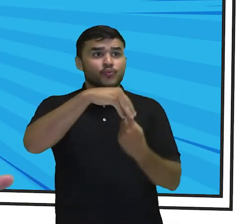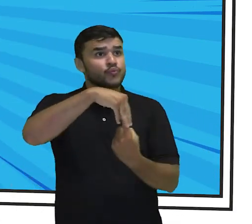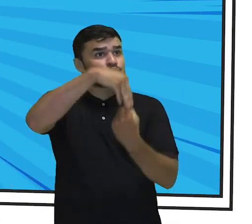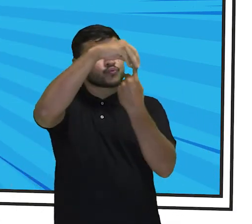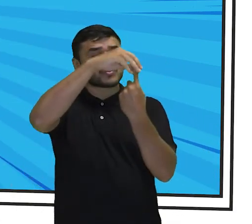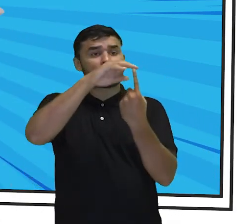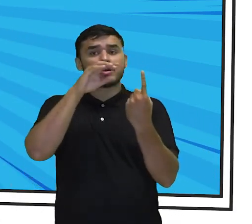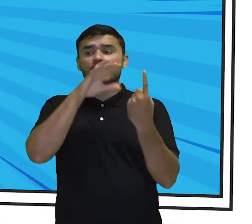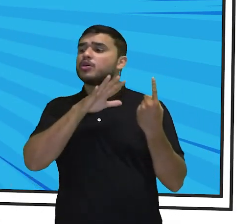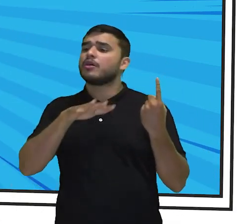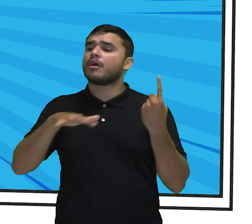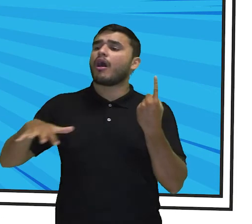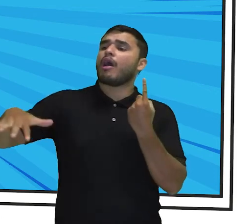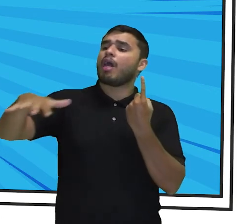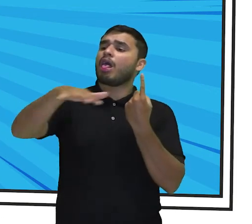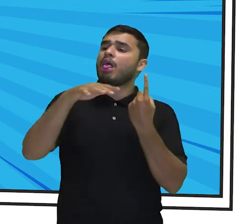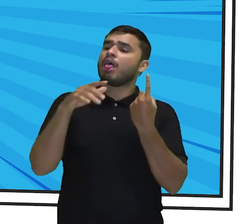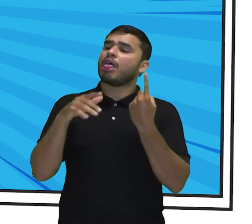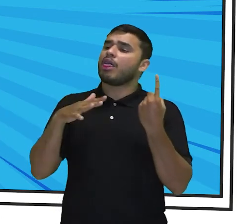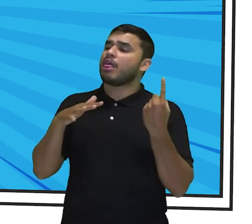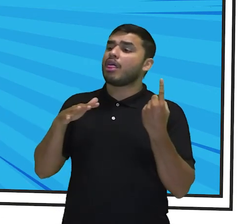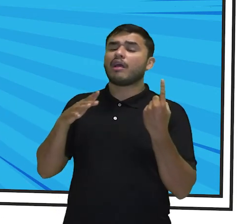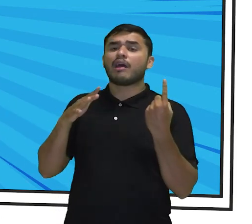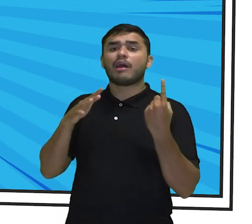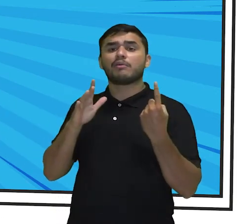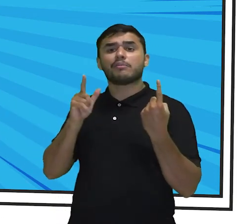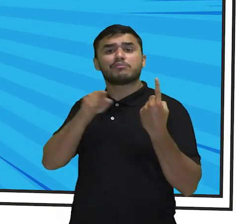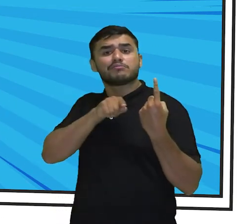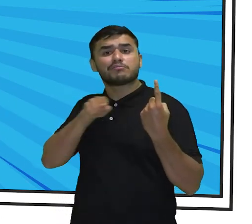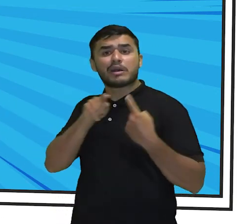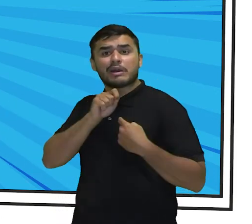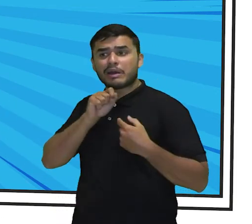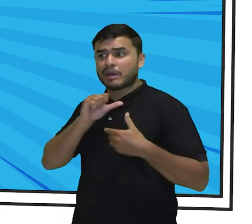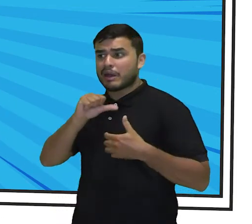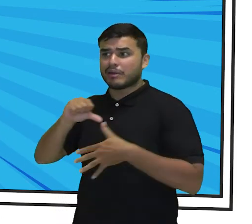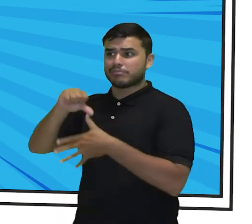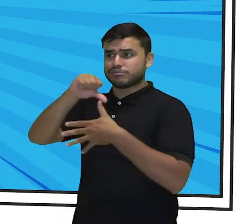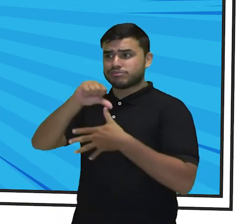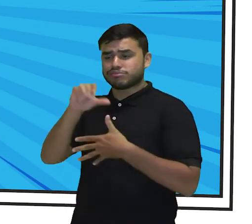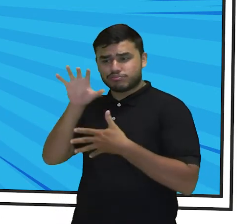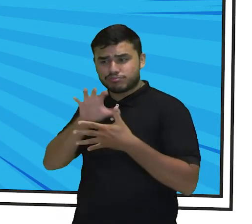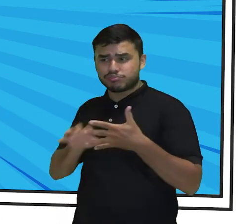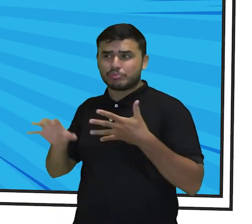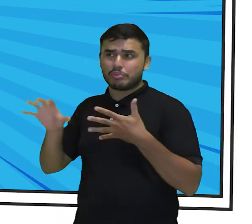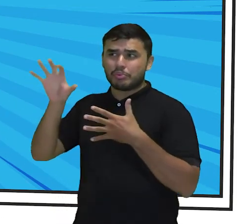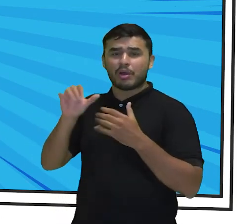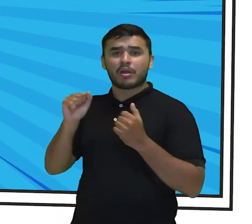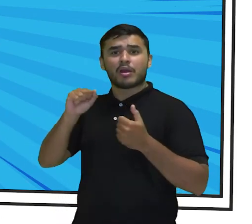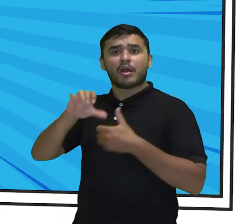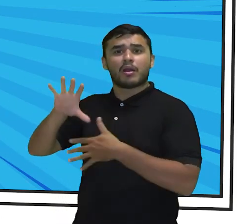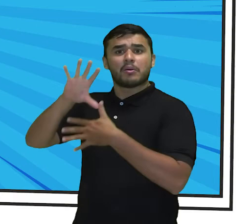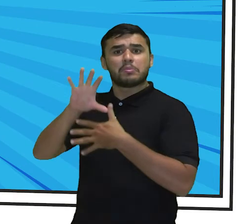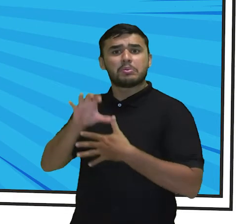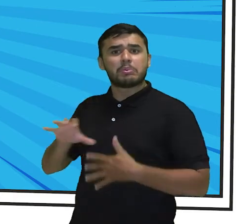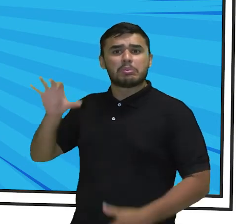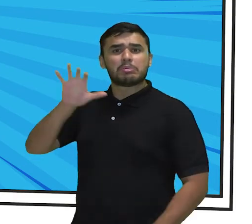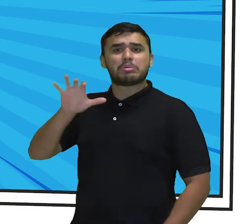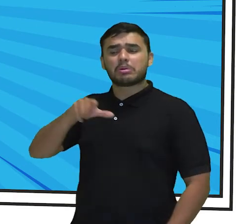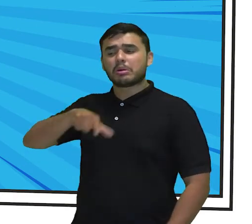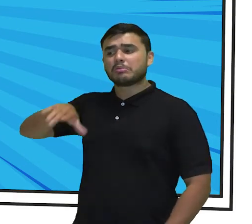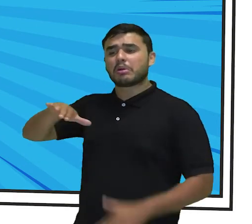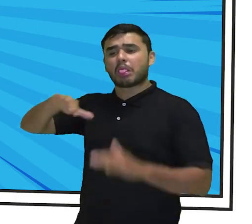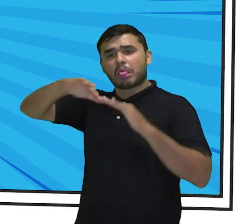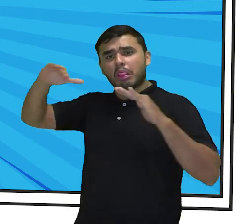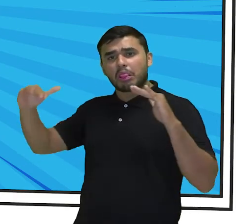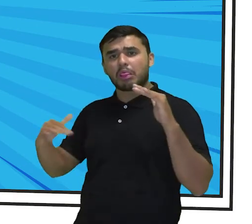periferia, somos inferiores. E somos. Resposta: não.